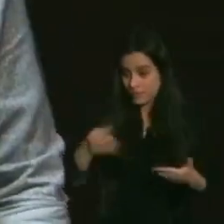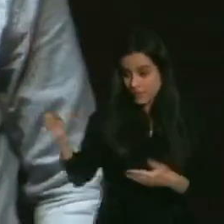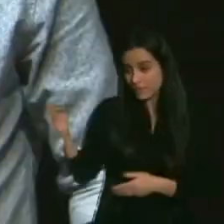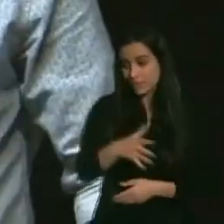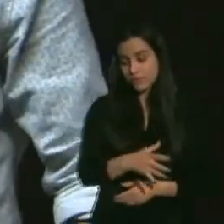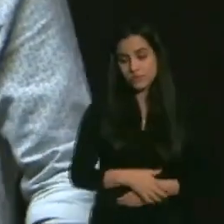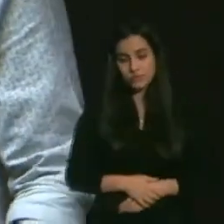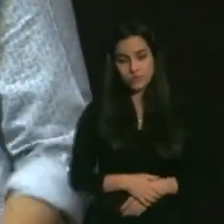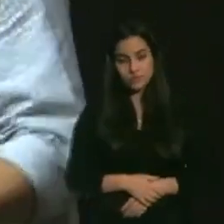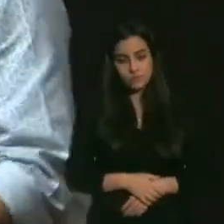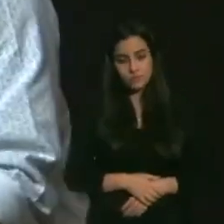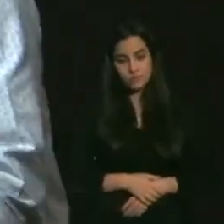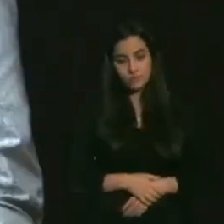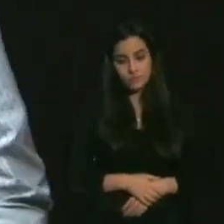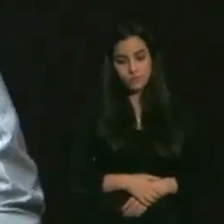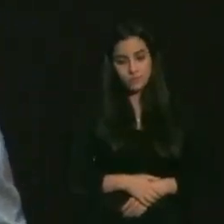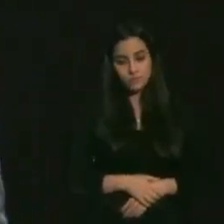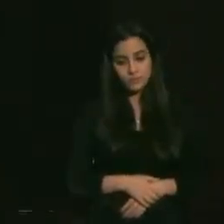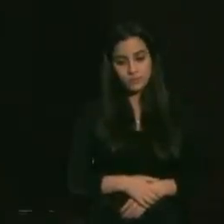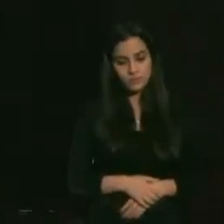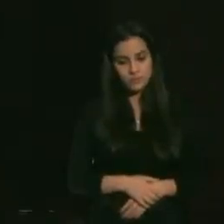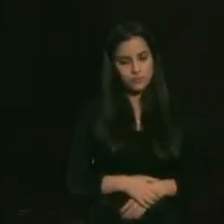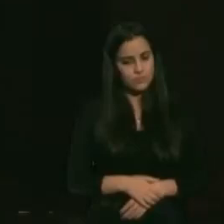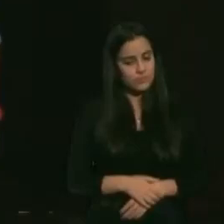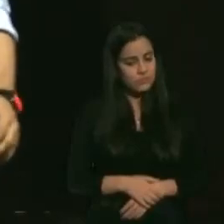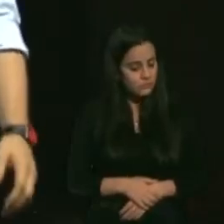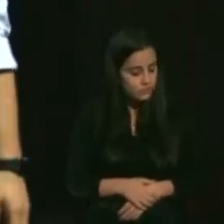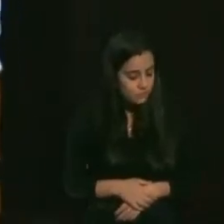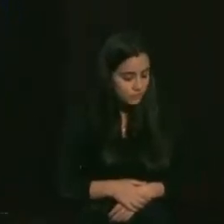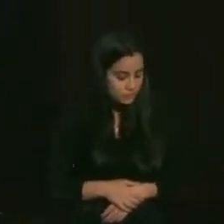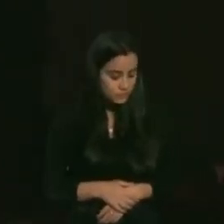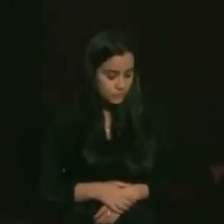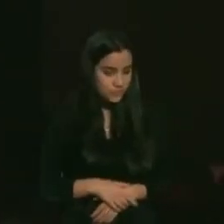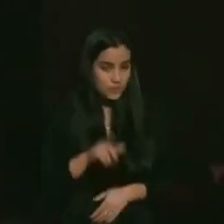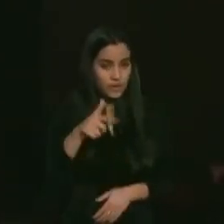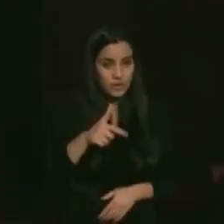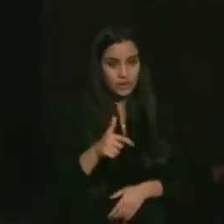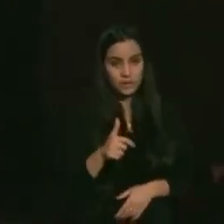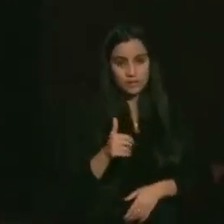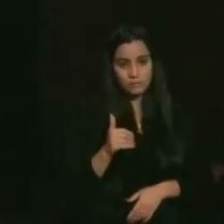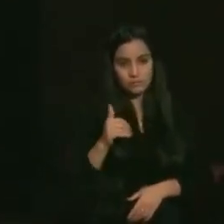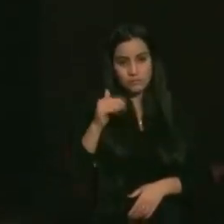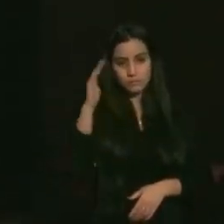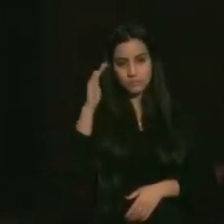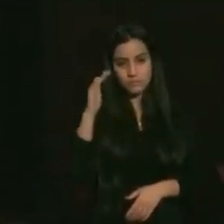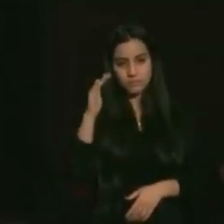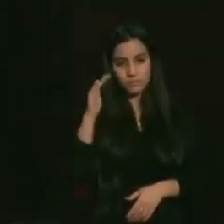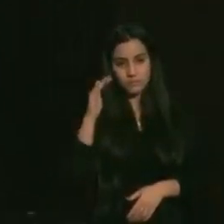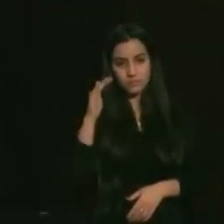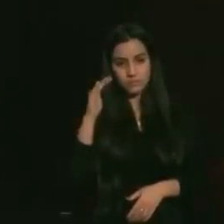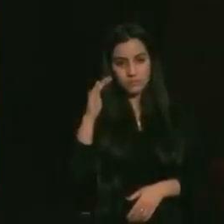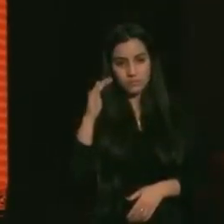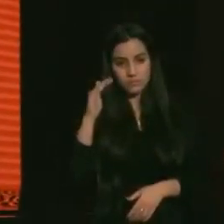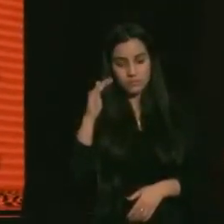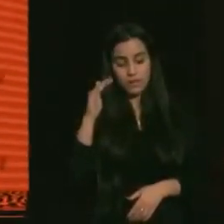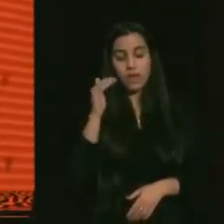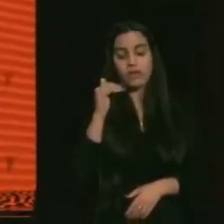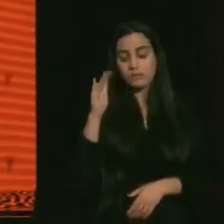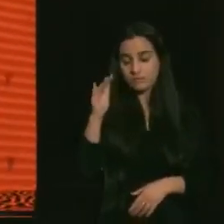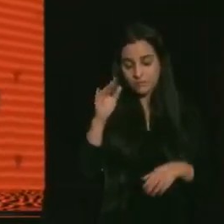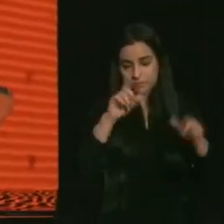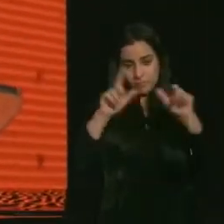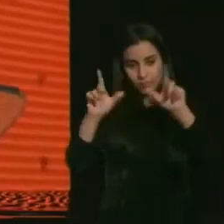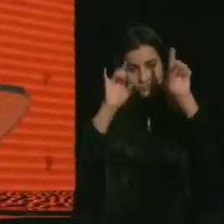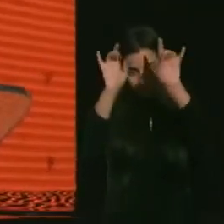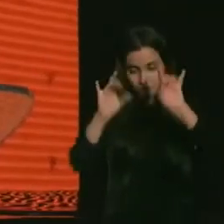nova. Como é que você vem para a igreja, meu irmão? É mais um culto? É mais um programa especial? Ah, quem